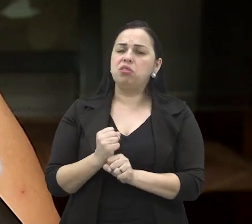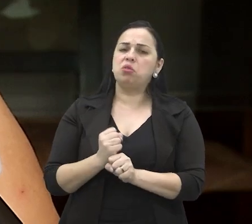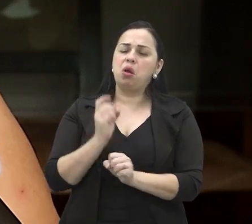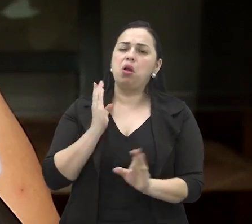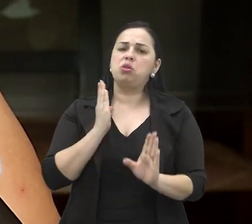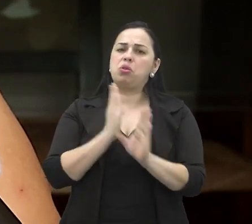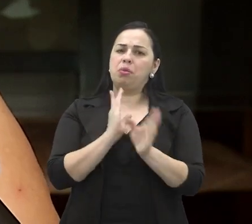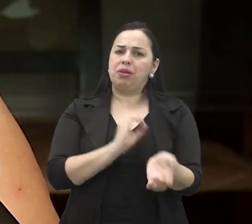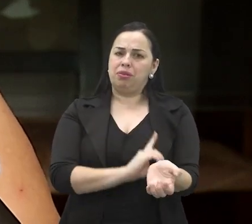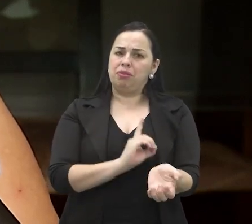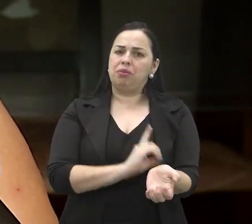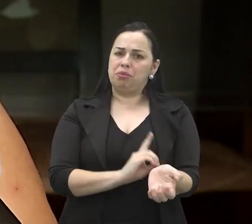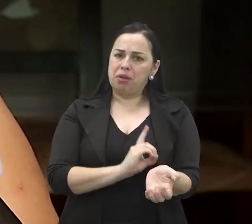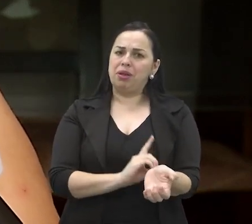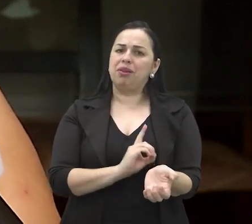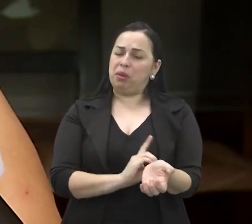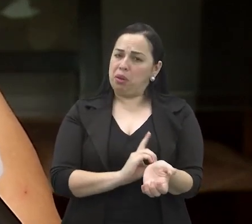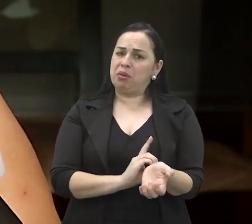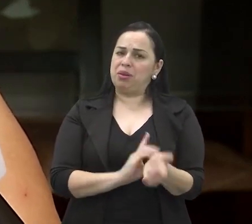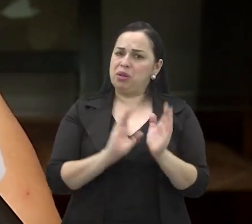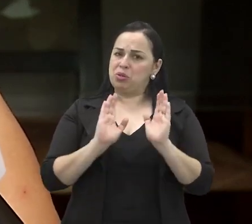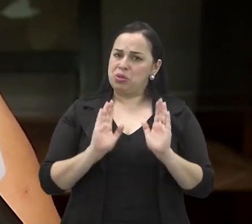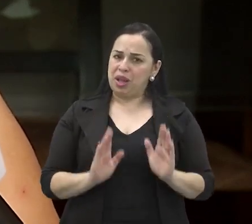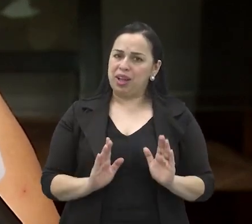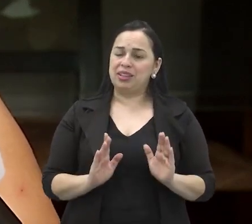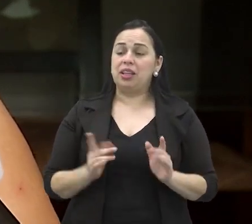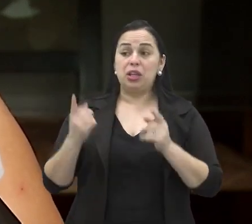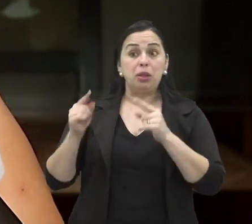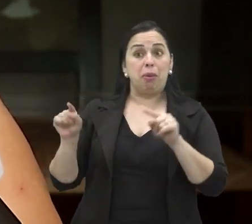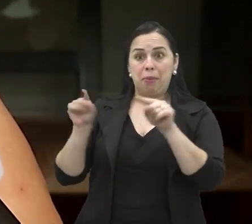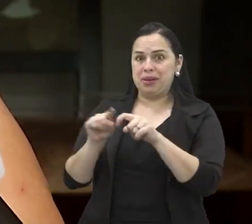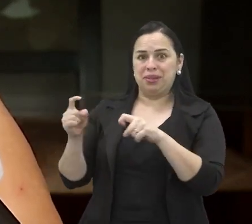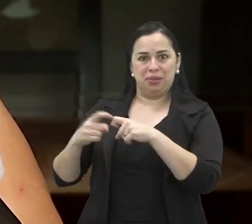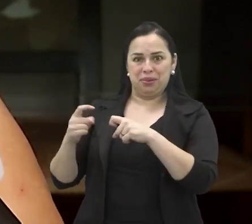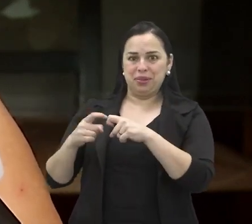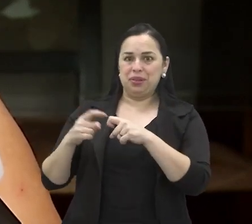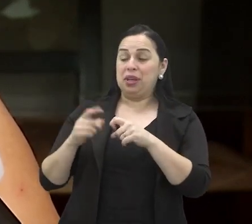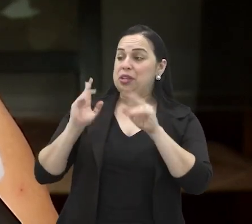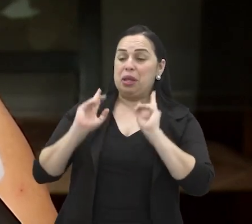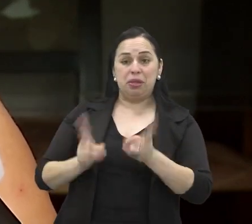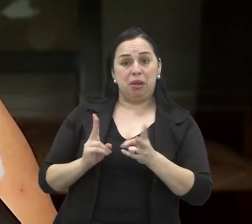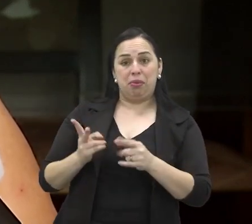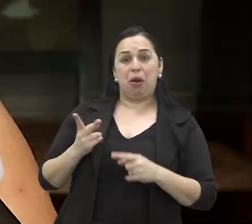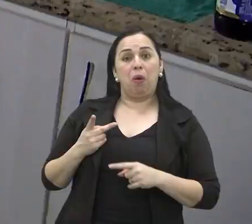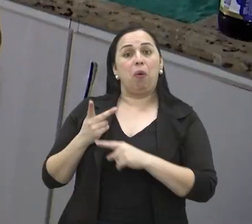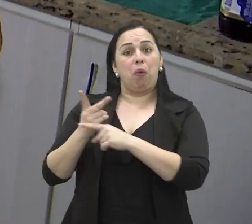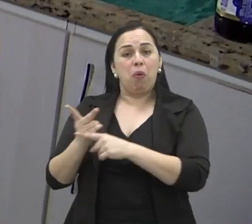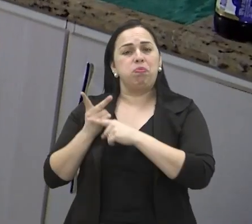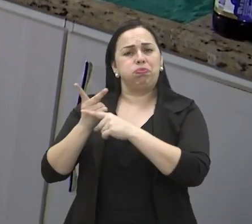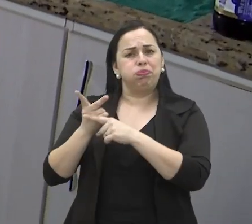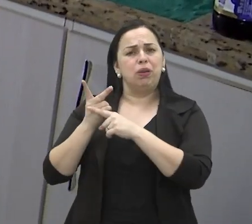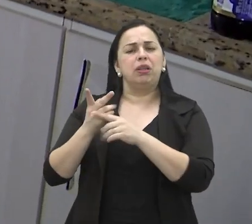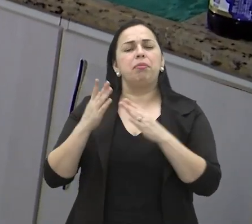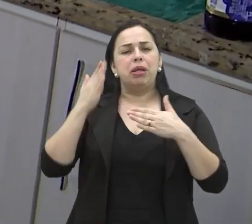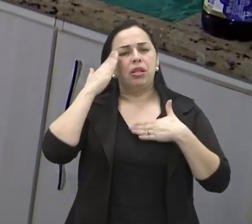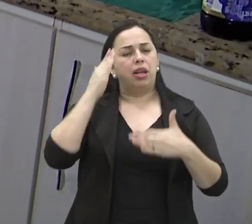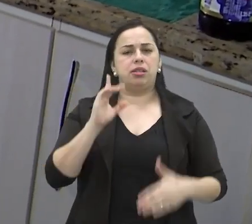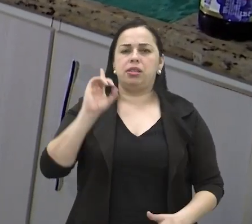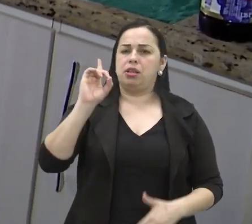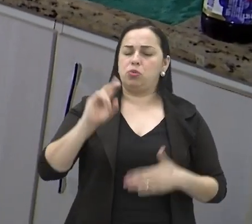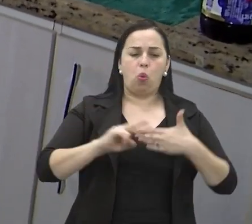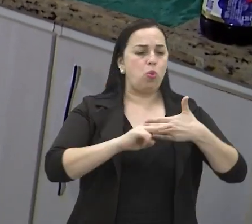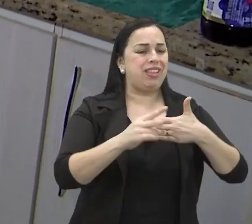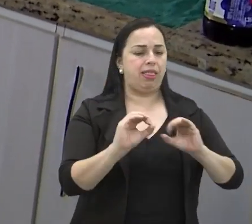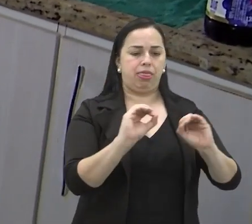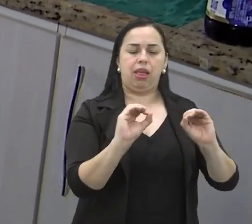Foi minha bodas de ouro, prata, ouro, e graças a Deus nenhuma consequência. Então é o cuidado. E assim como a Lúcia,